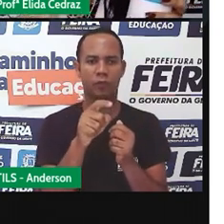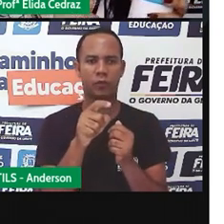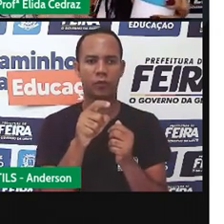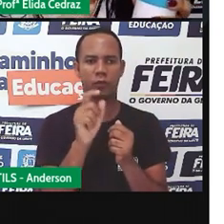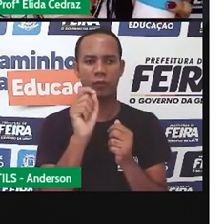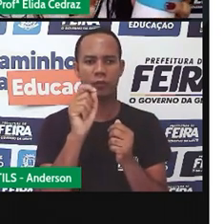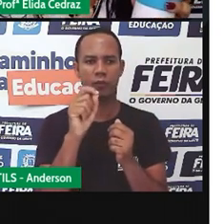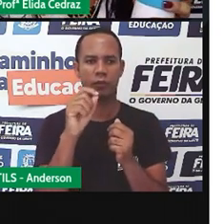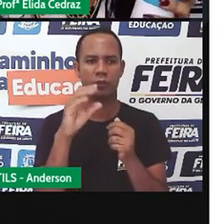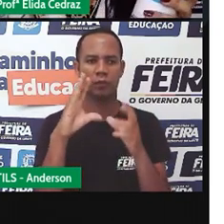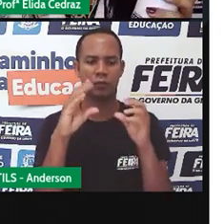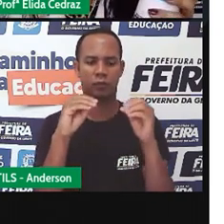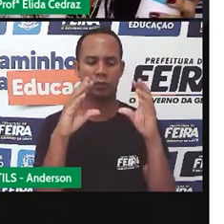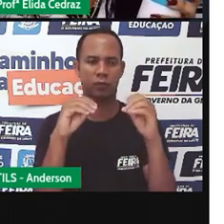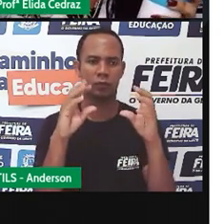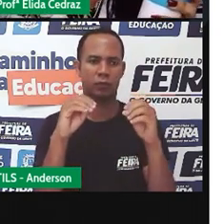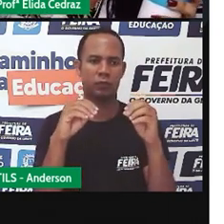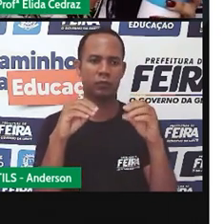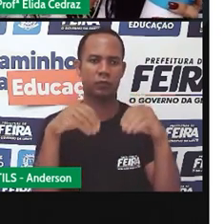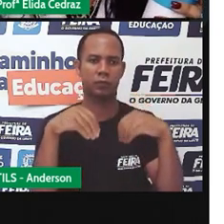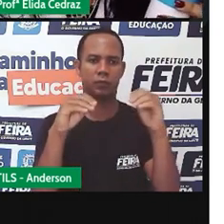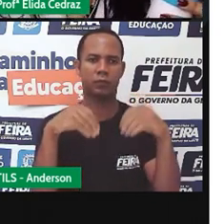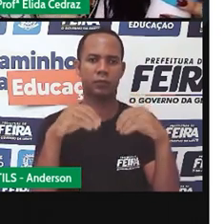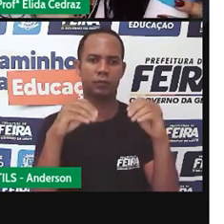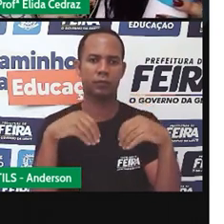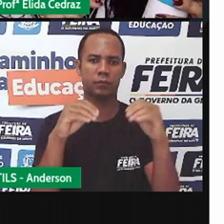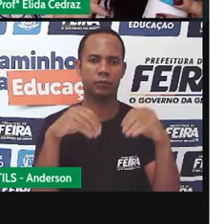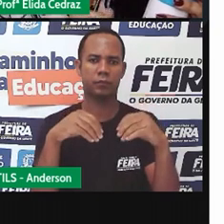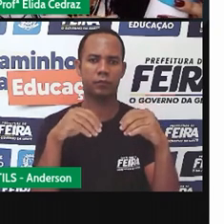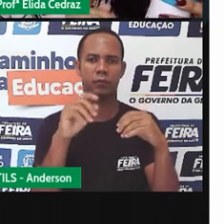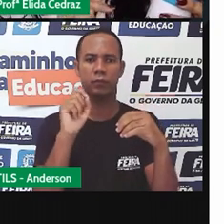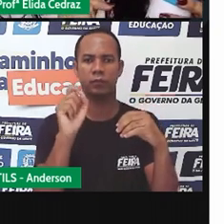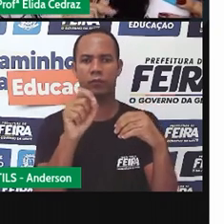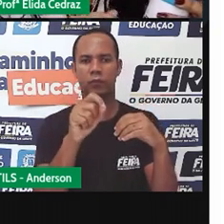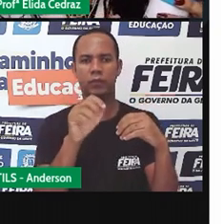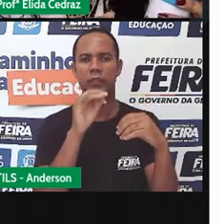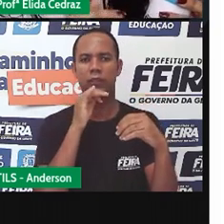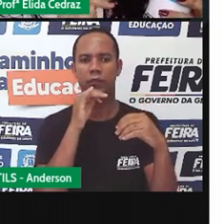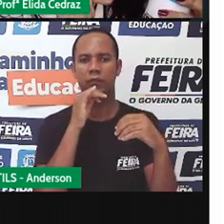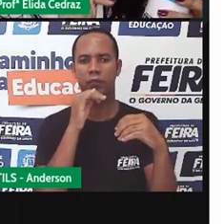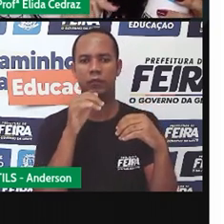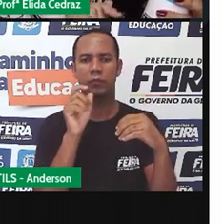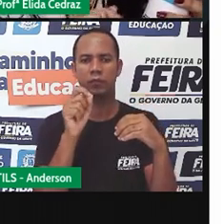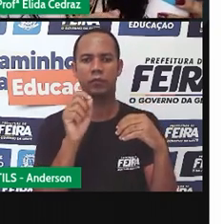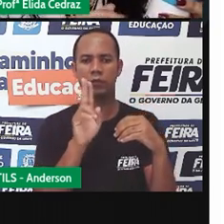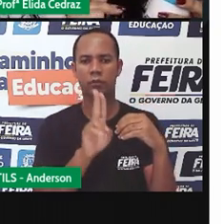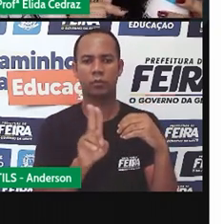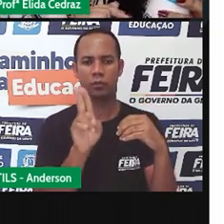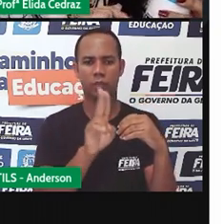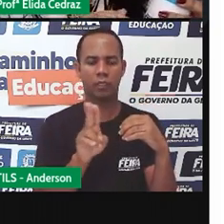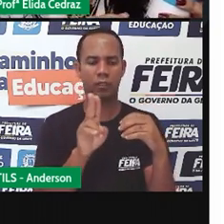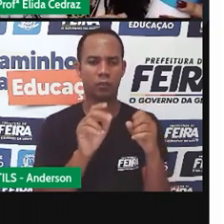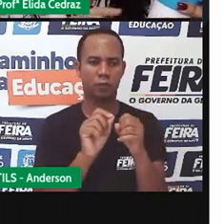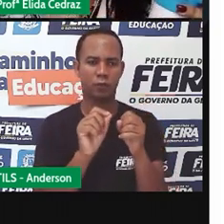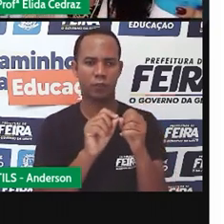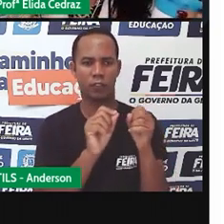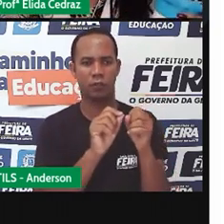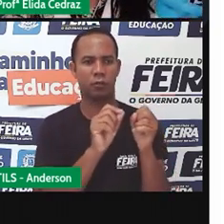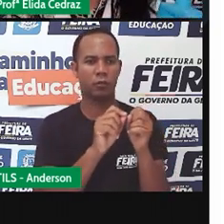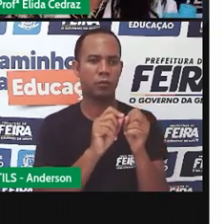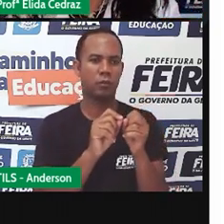O material dela é plástico. Então, o material utilizado para construir